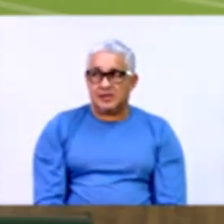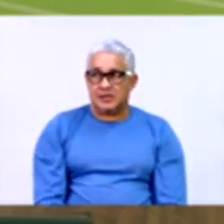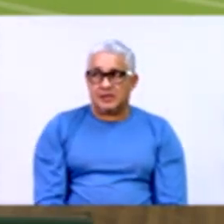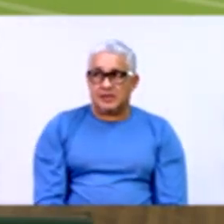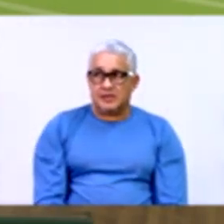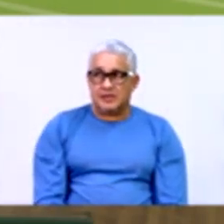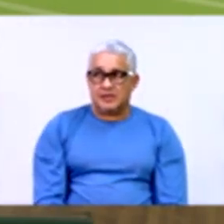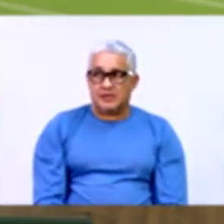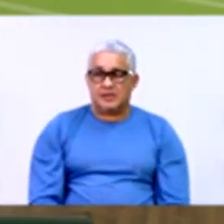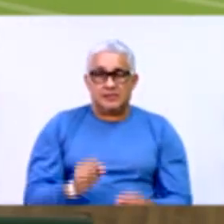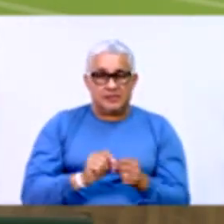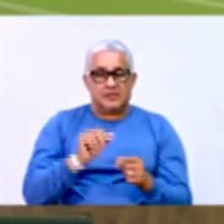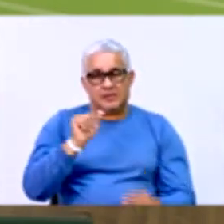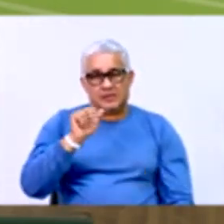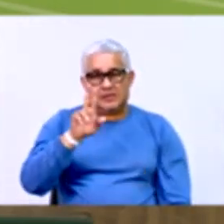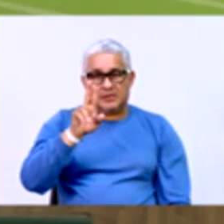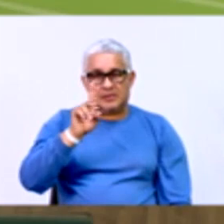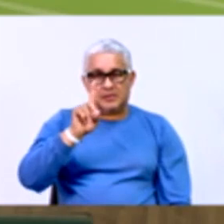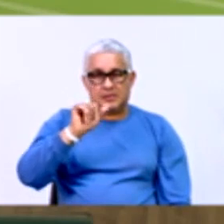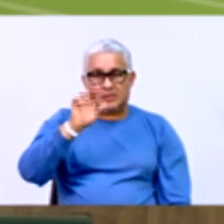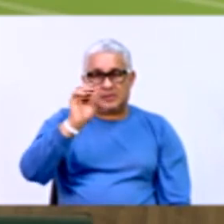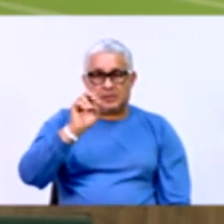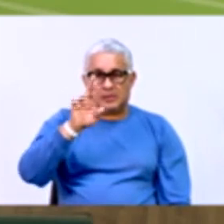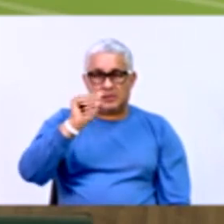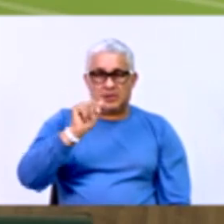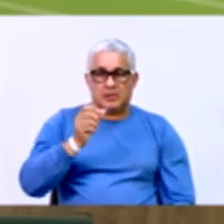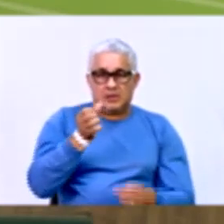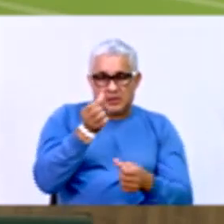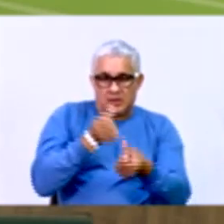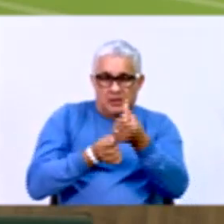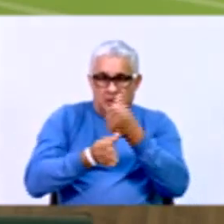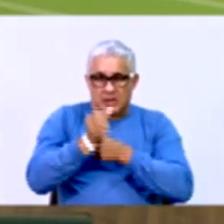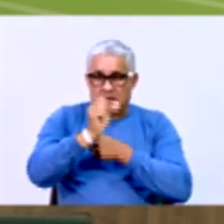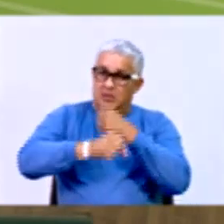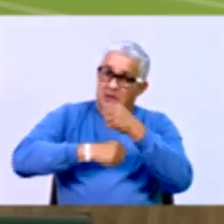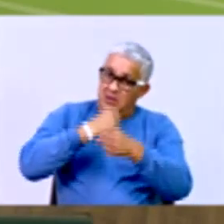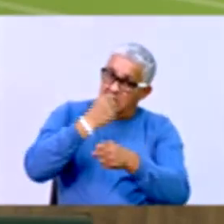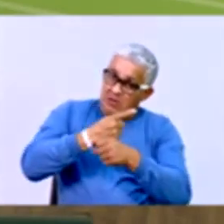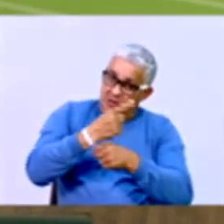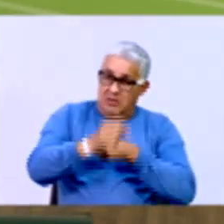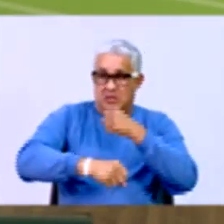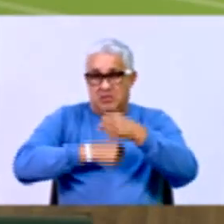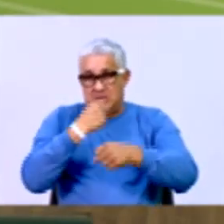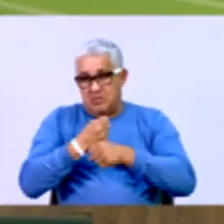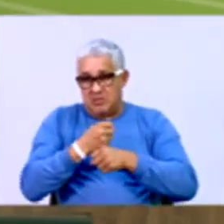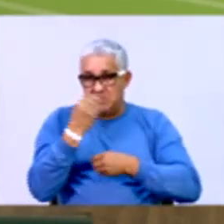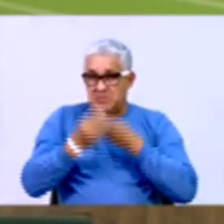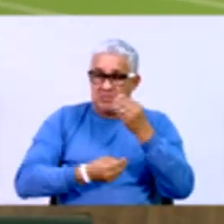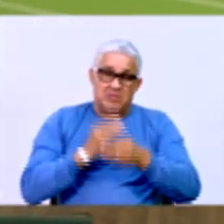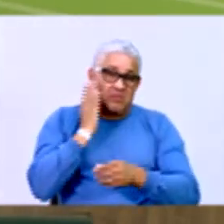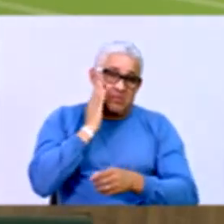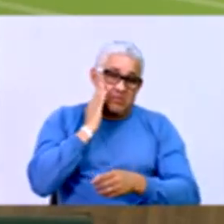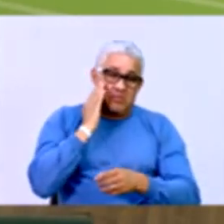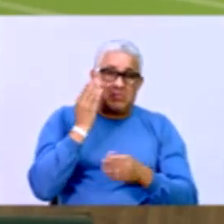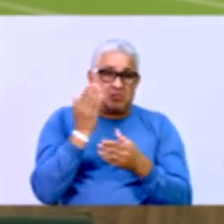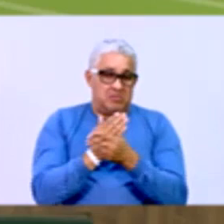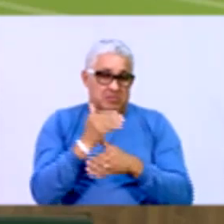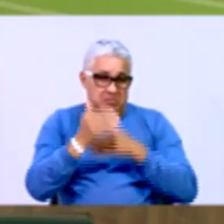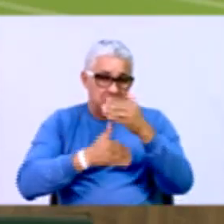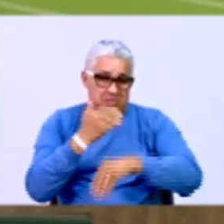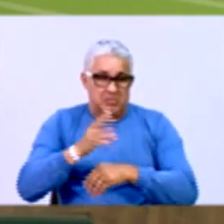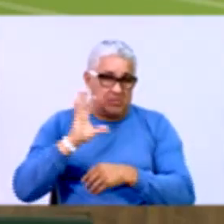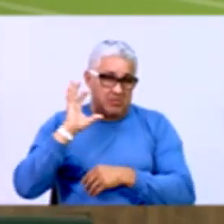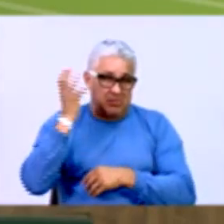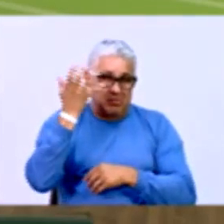fazer auditoria uma certa constância, a cada 6 meses, a cada ano, para saber como é que estão os processos. Ou então aconteceu um